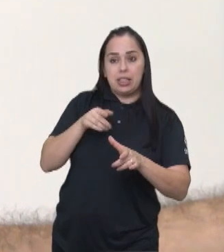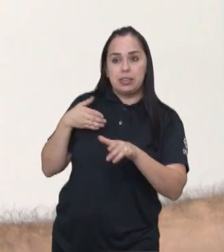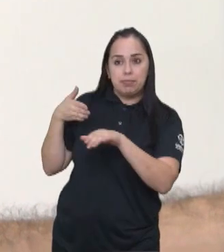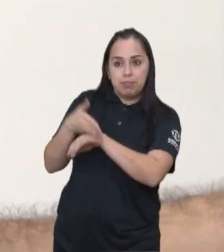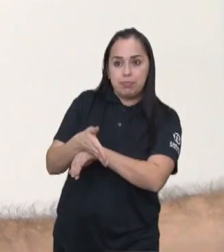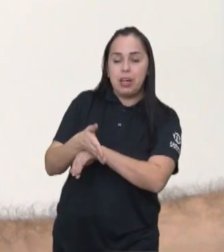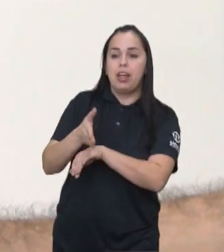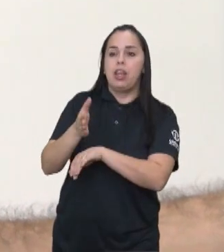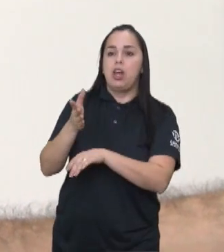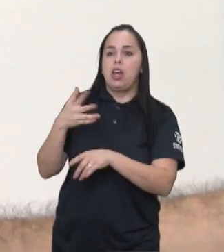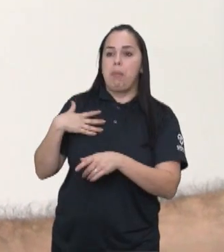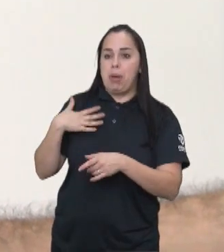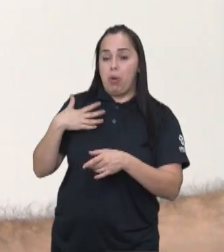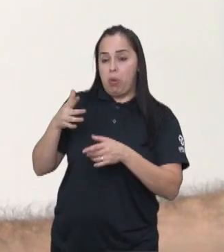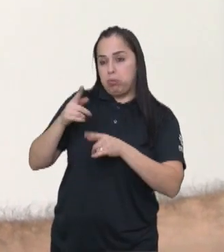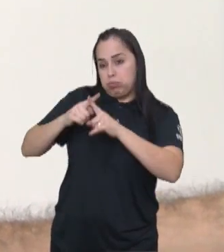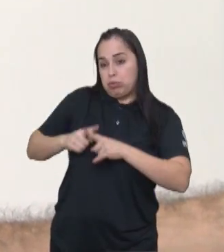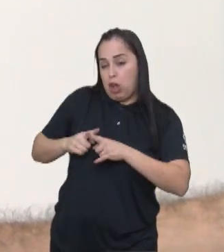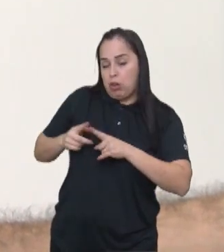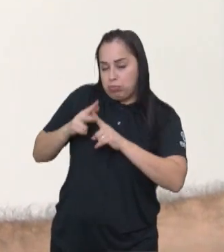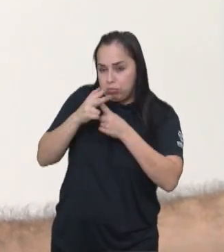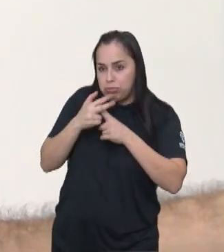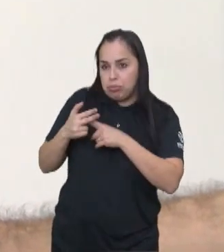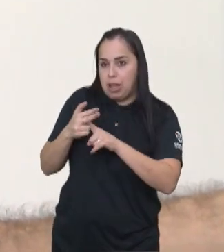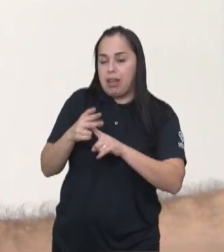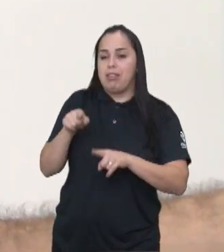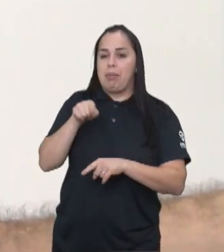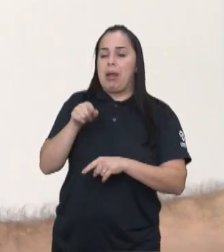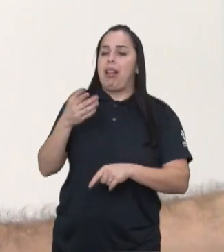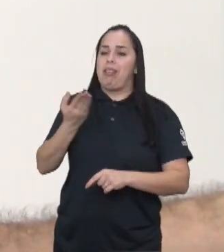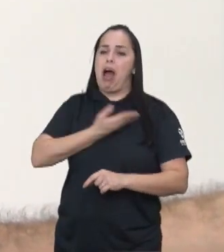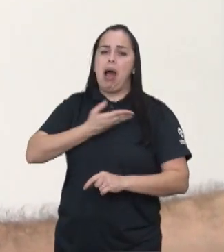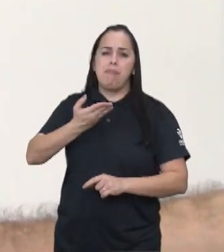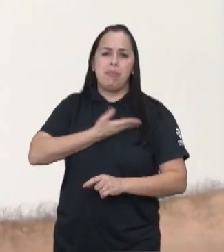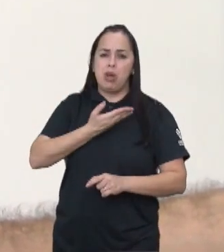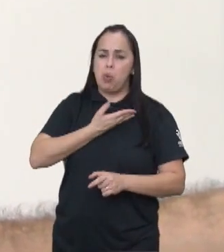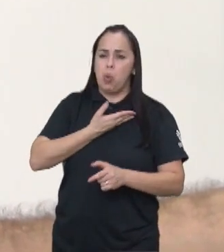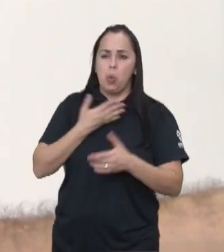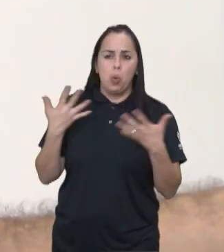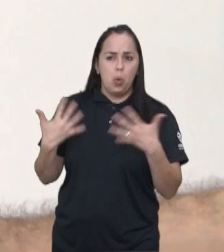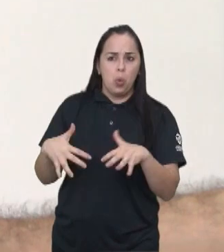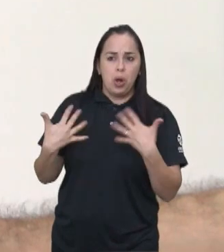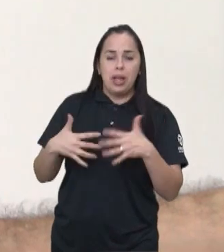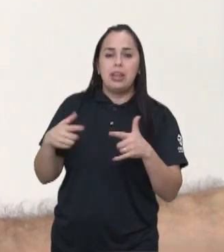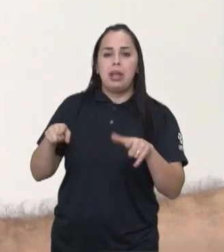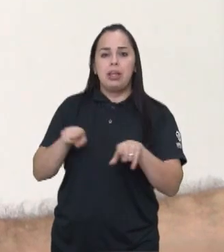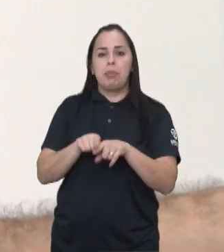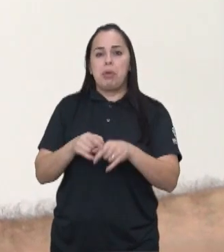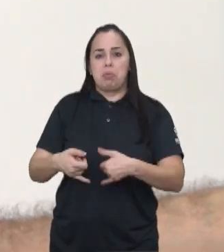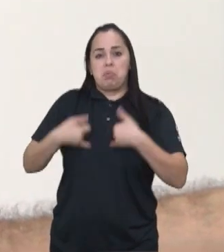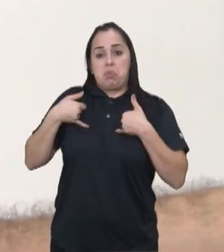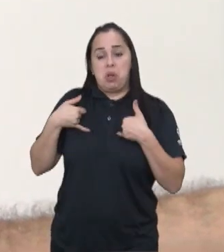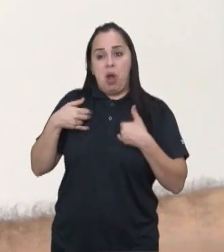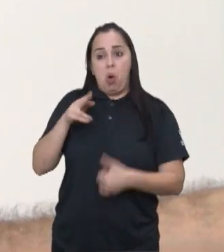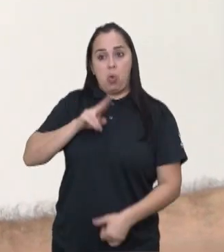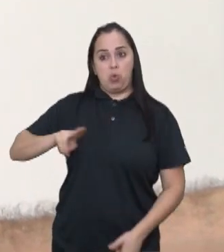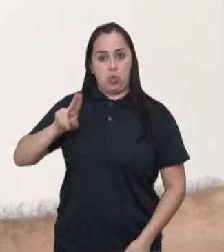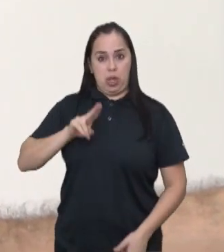aperfeiçoei meu jogo, onde eu conheci e tenho grandes amigos, e eu tive orgulho de vestir essa